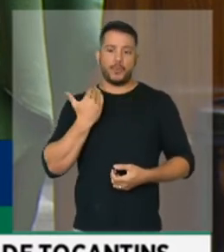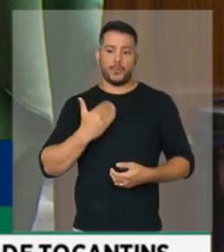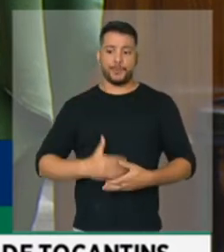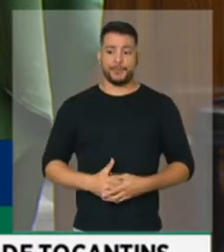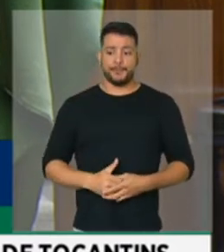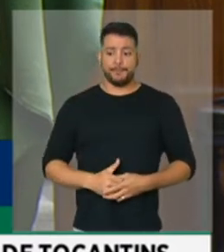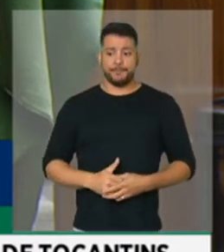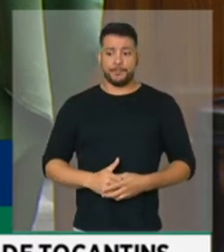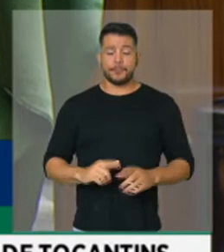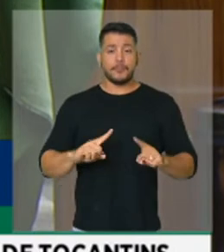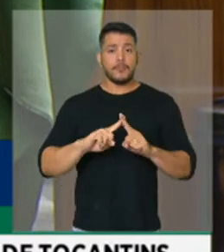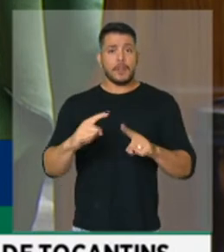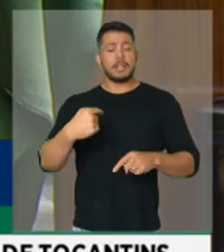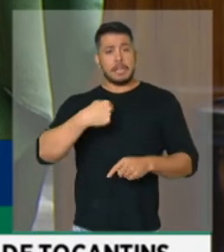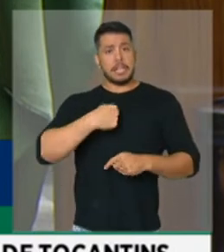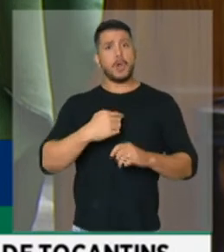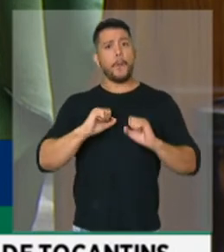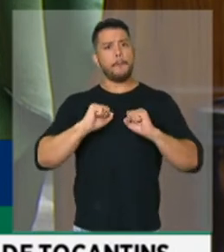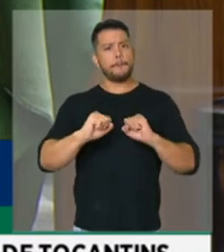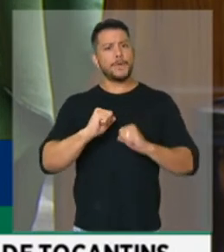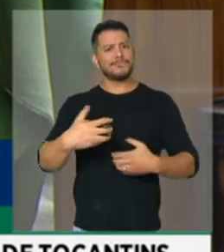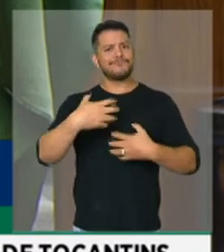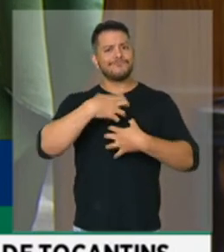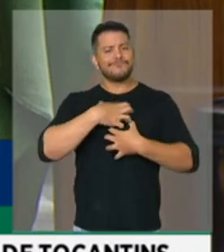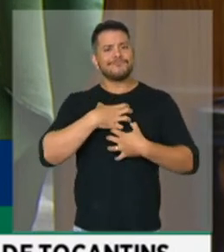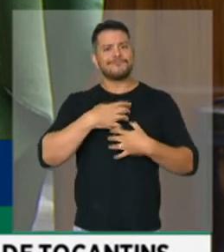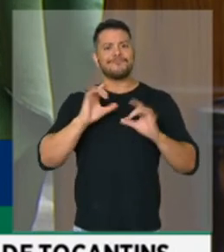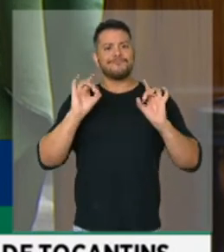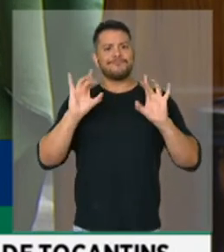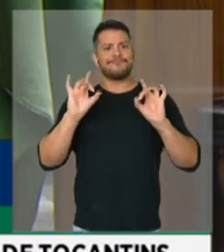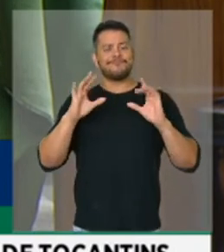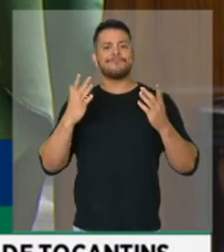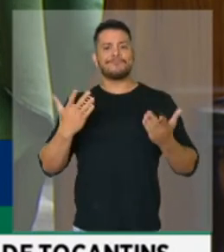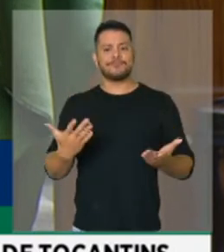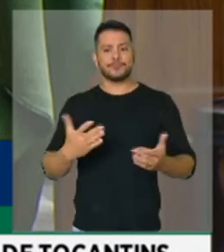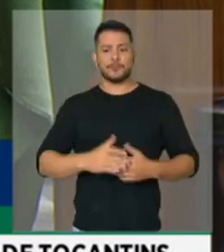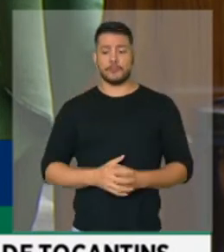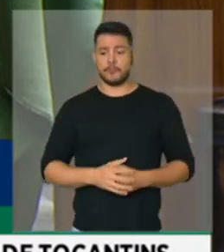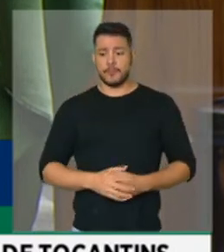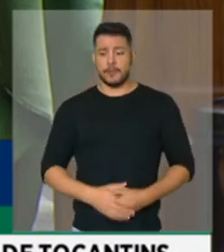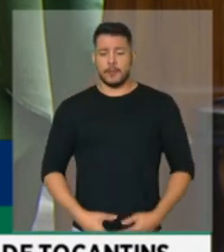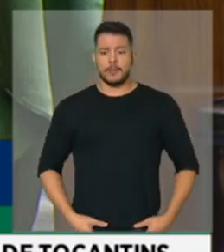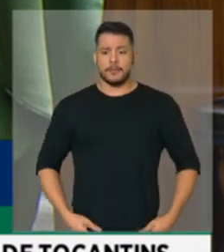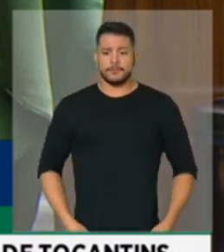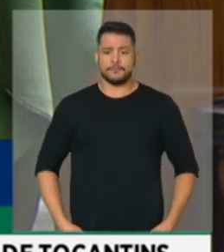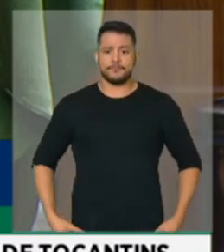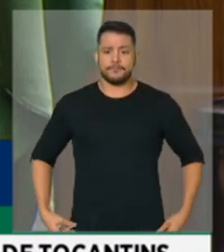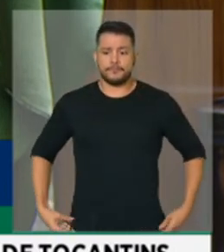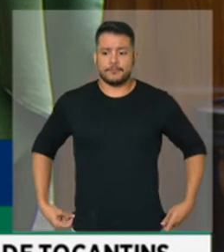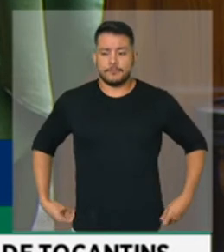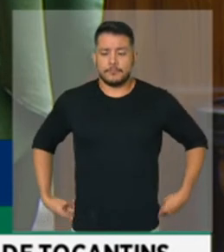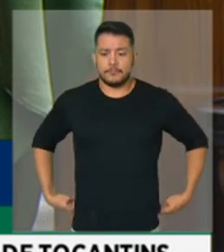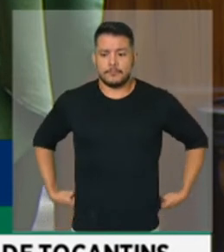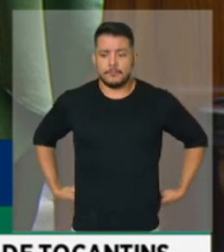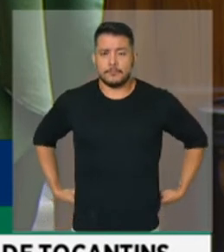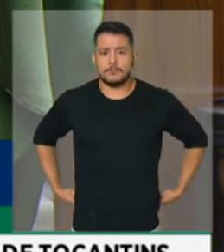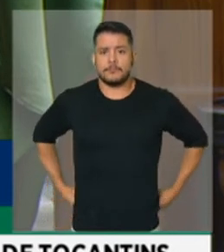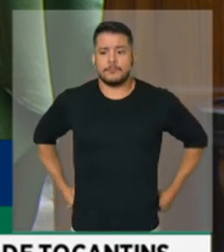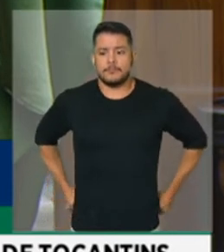vivo. Mas tenho certeza que no espaço celestial, que no bom lugar ao céu e ao lado dos seus colegas